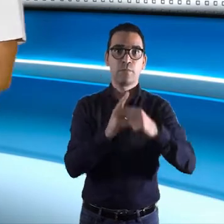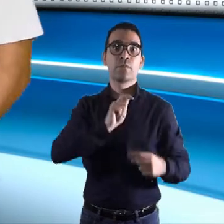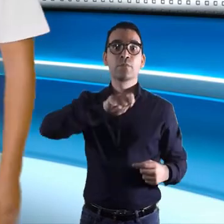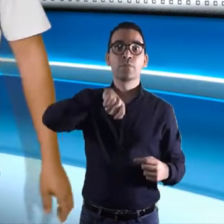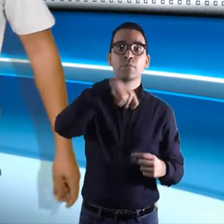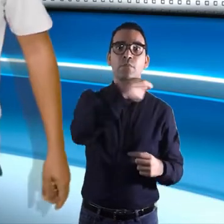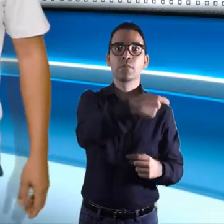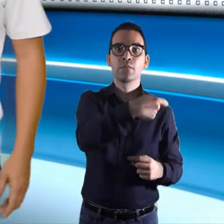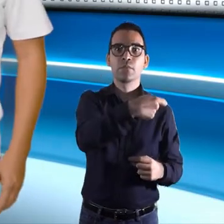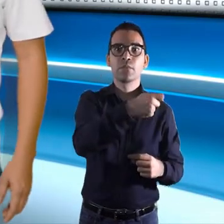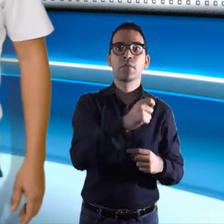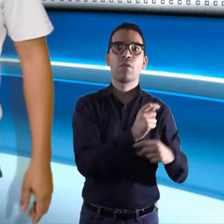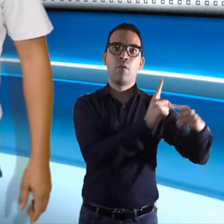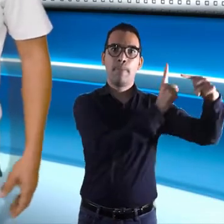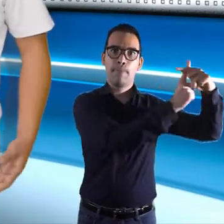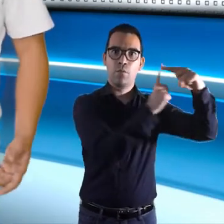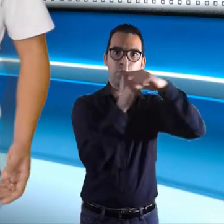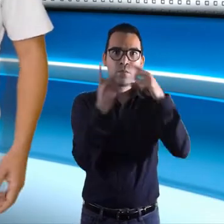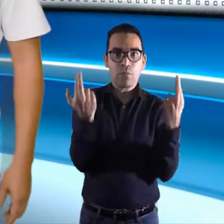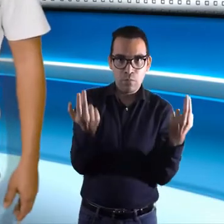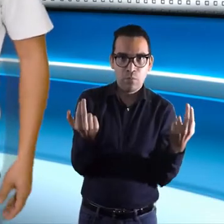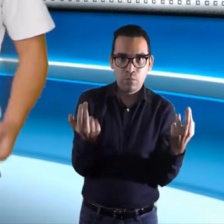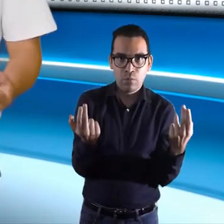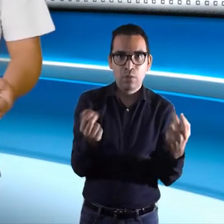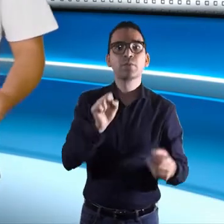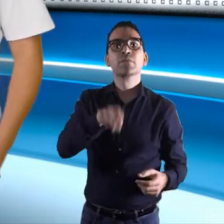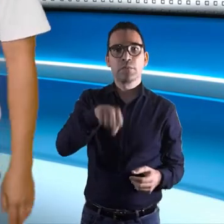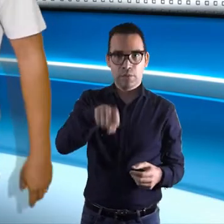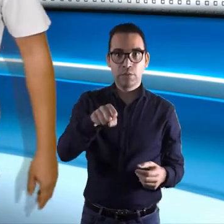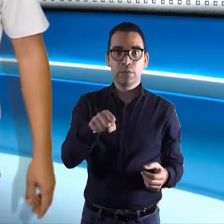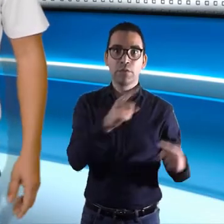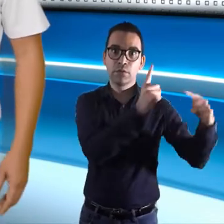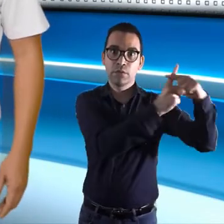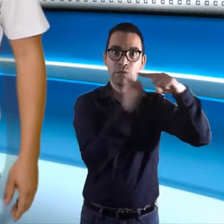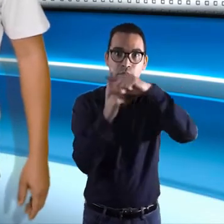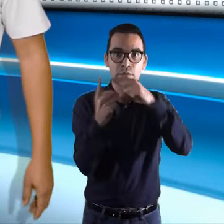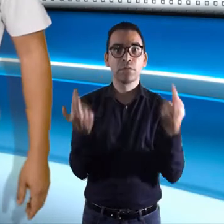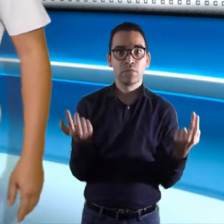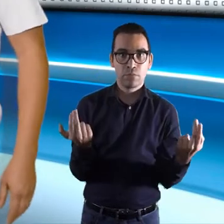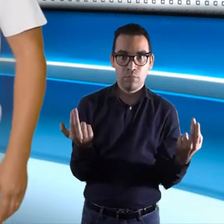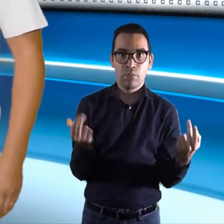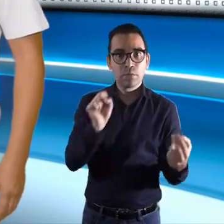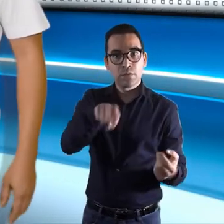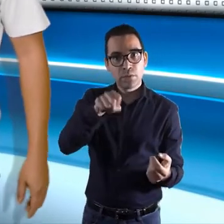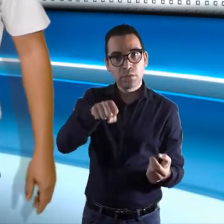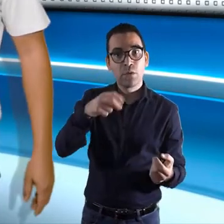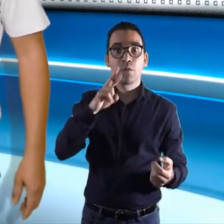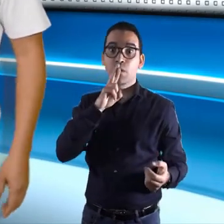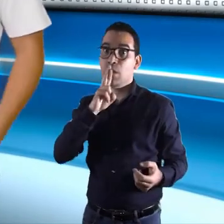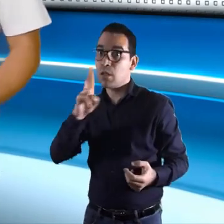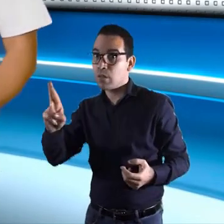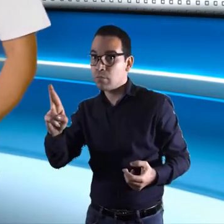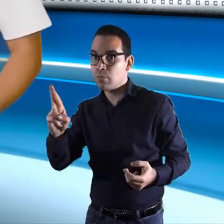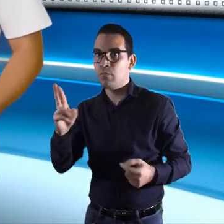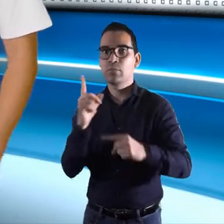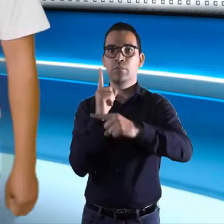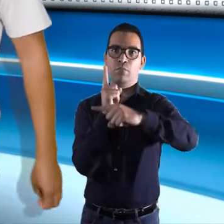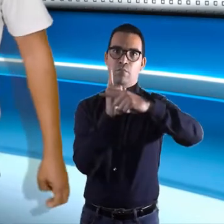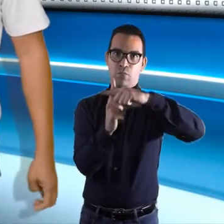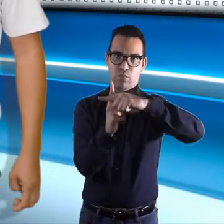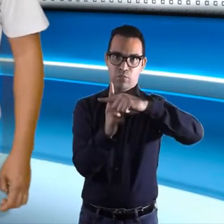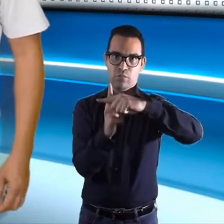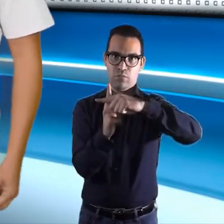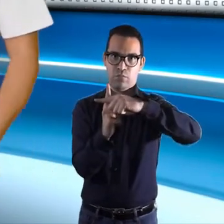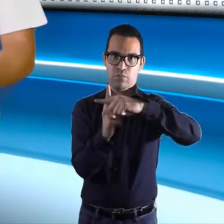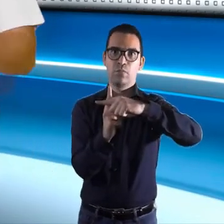os sinais são iguais? Sim, os dois são positivos. Então a resposta será